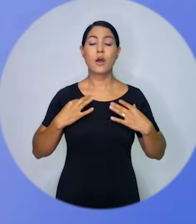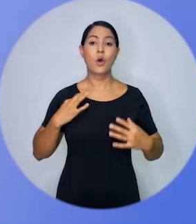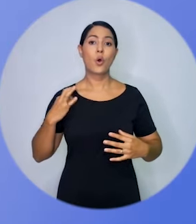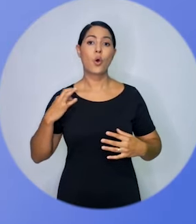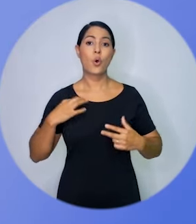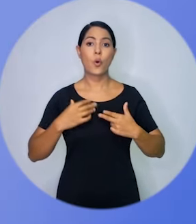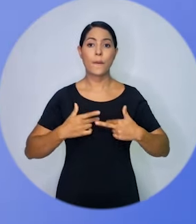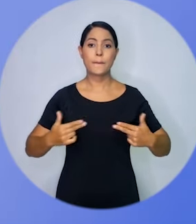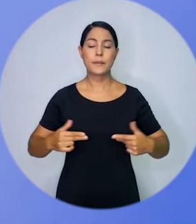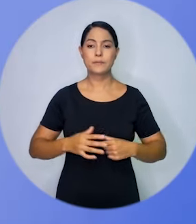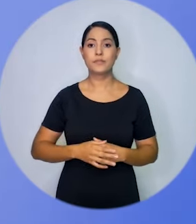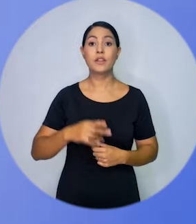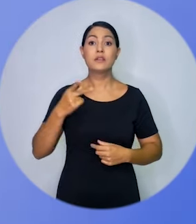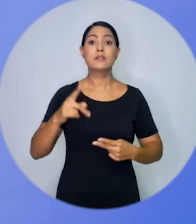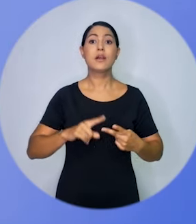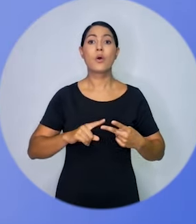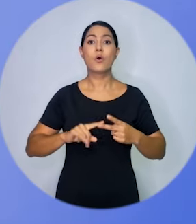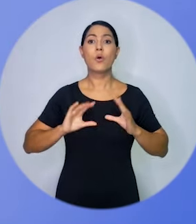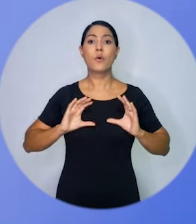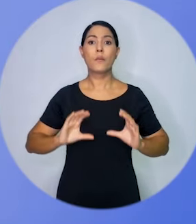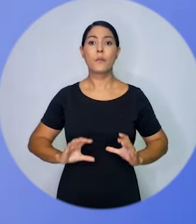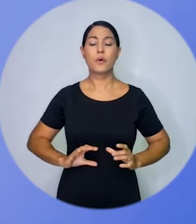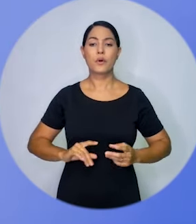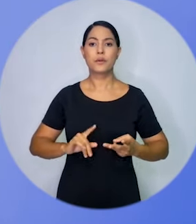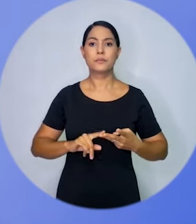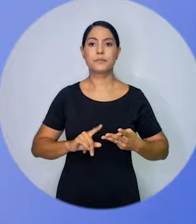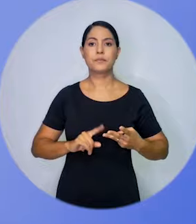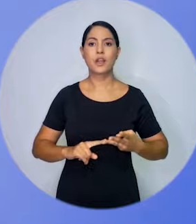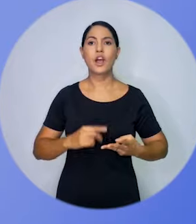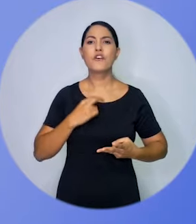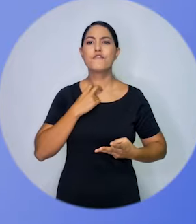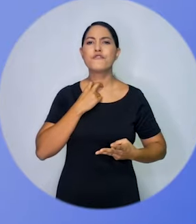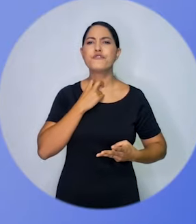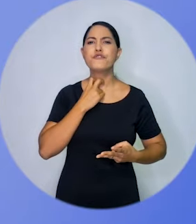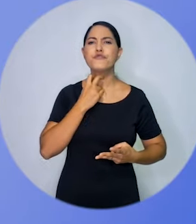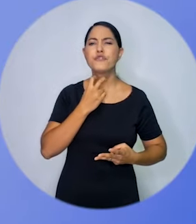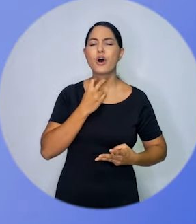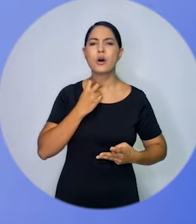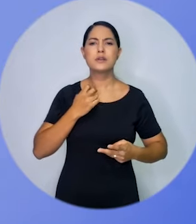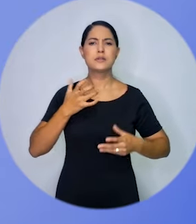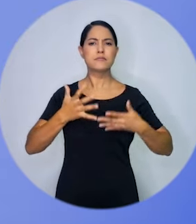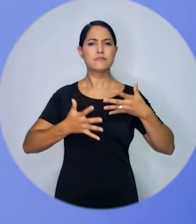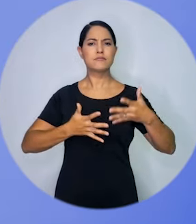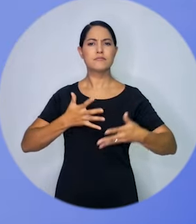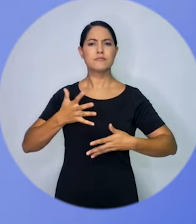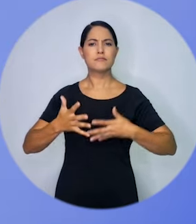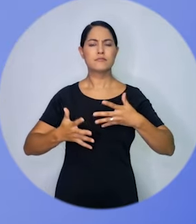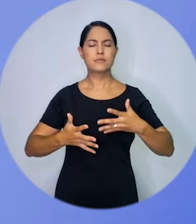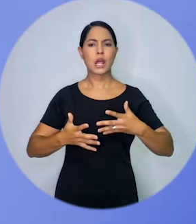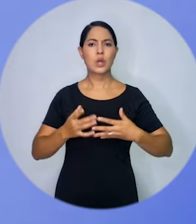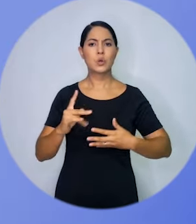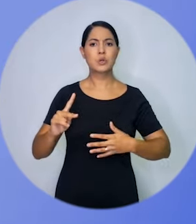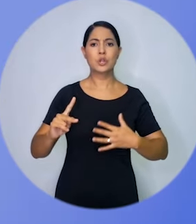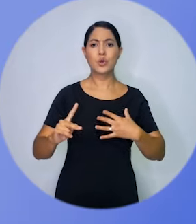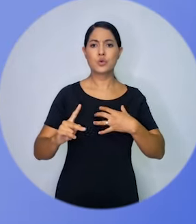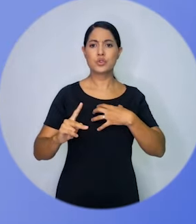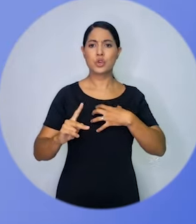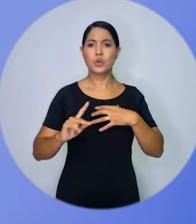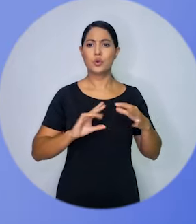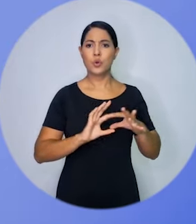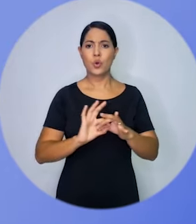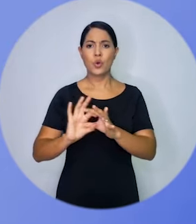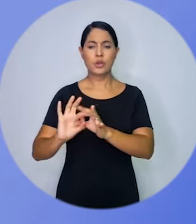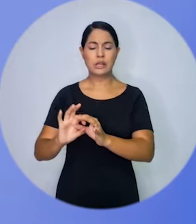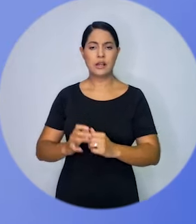aqui vai entrar a forma que você se veste, a forma que você se comporta, o tom da sua voz, a forma como